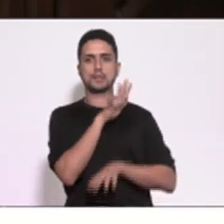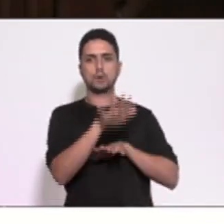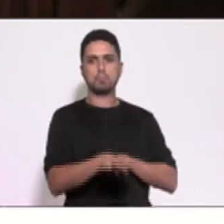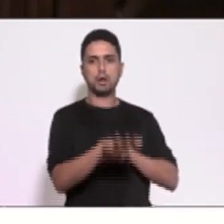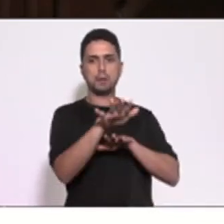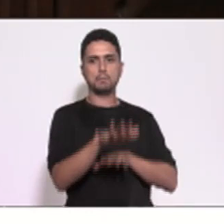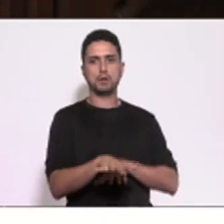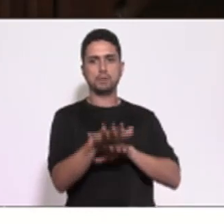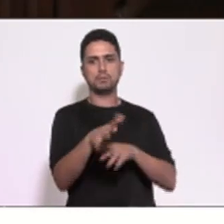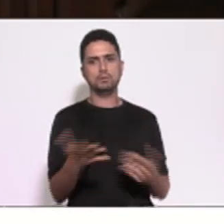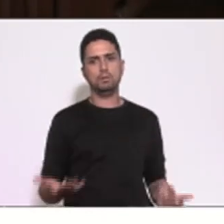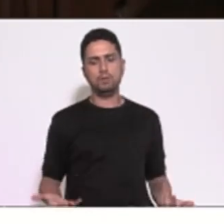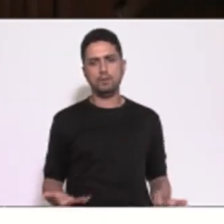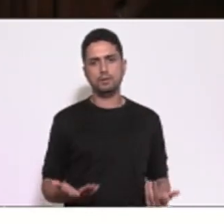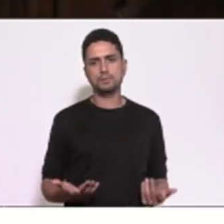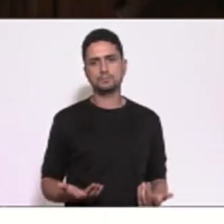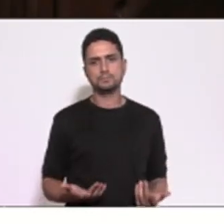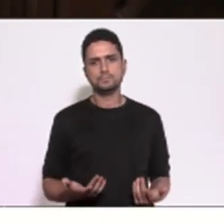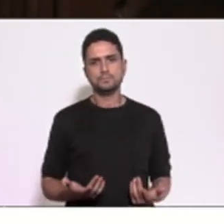nossas escolas em